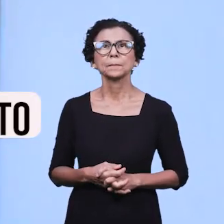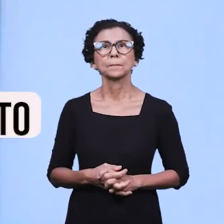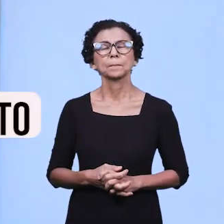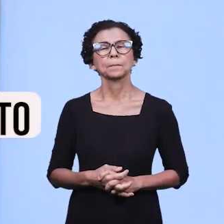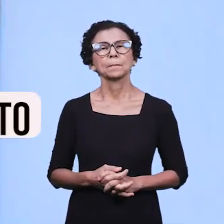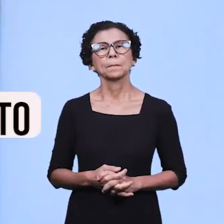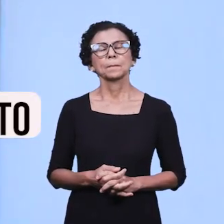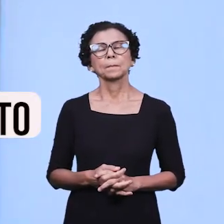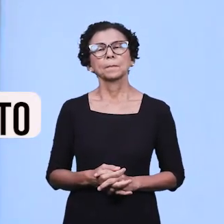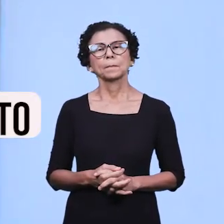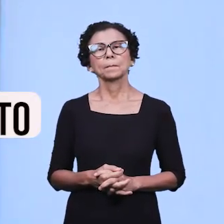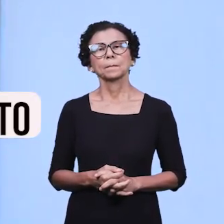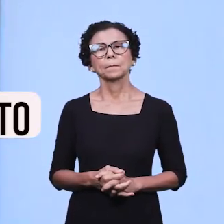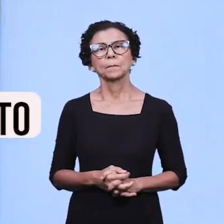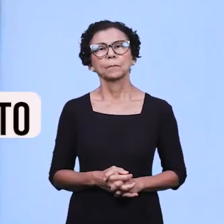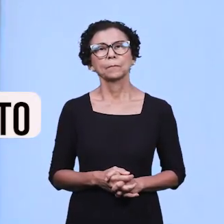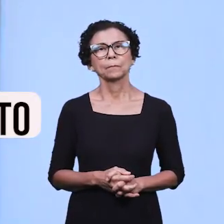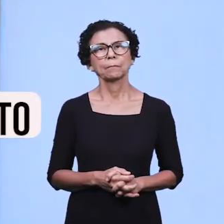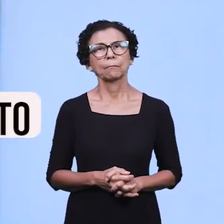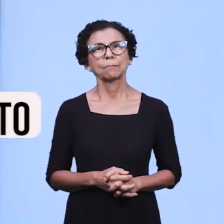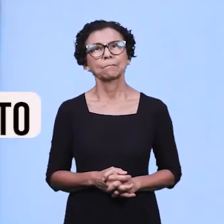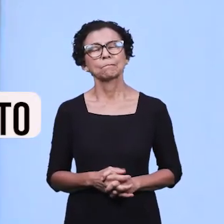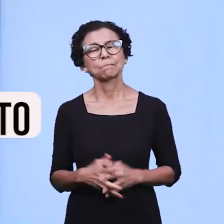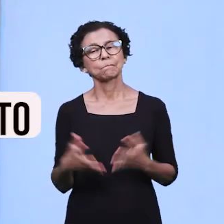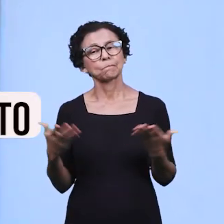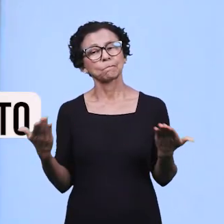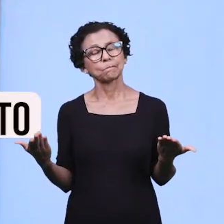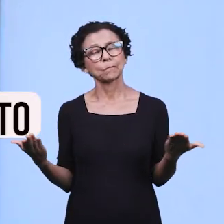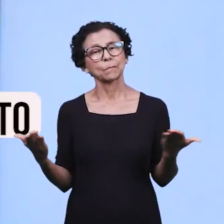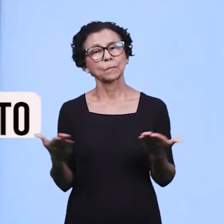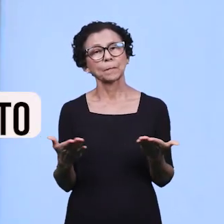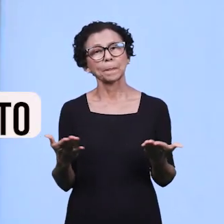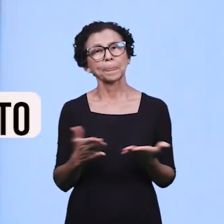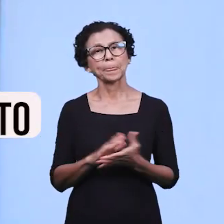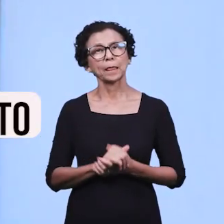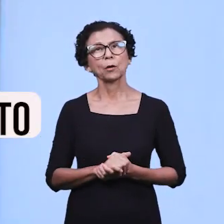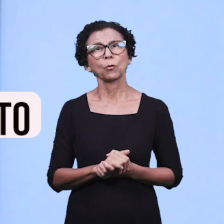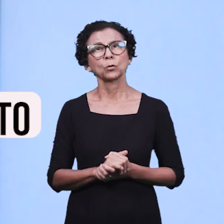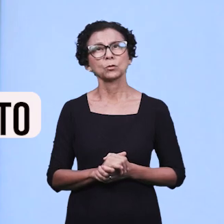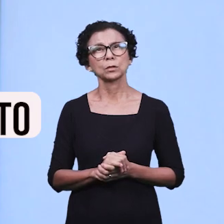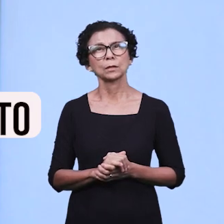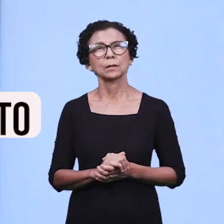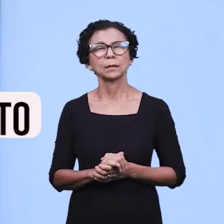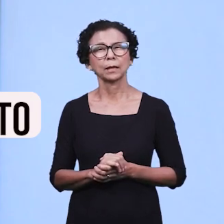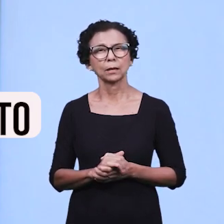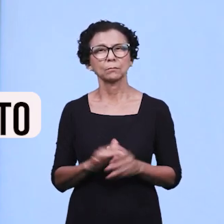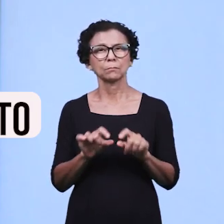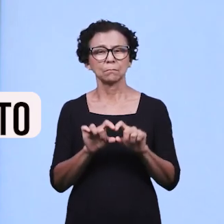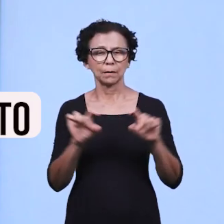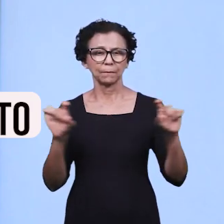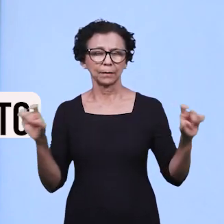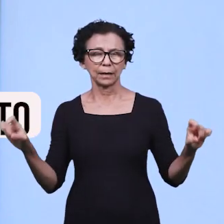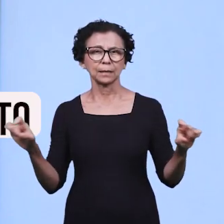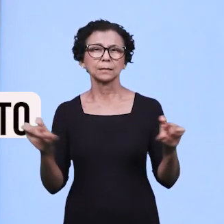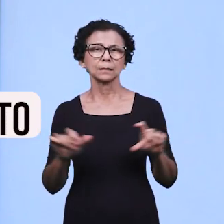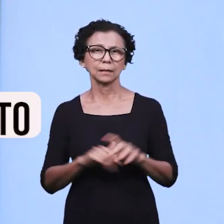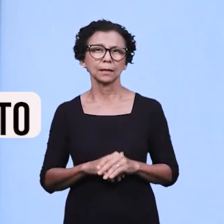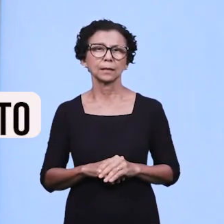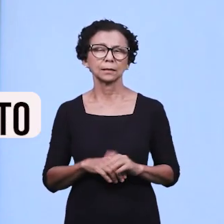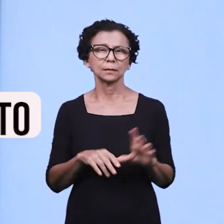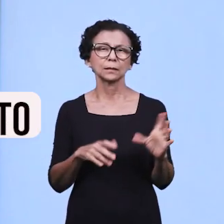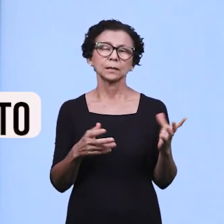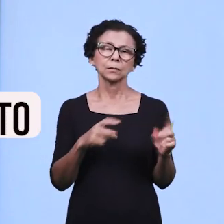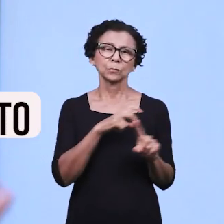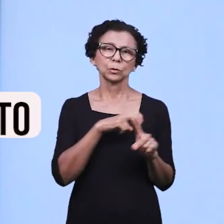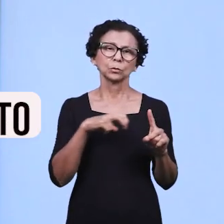aberto, e existe um ditado, um ditado não, um preceito, né, um protocolo quase, né, muito comum, que o